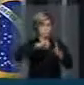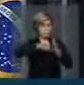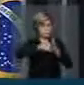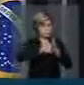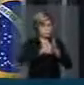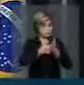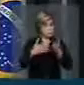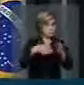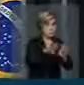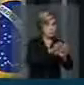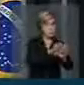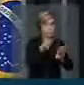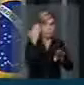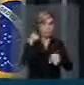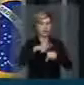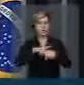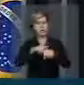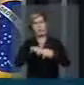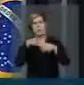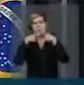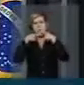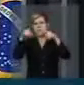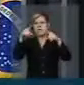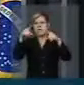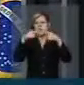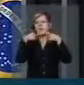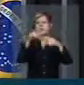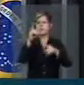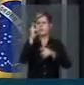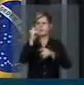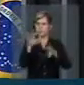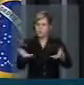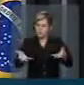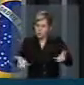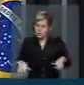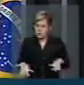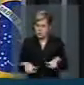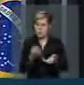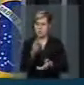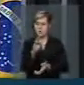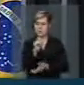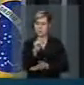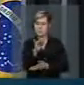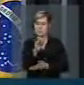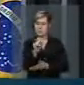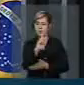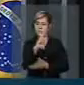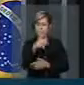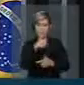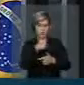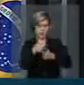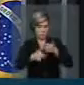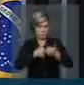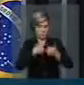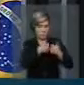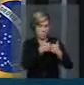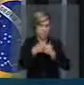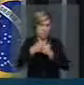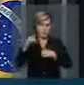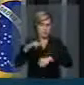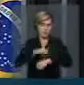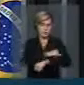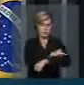Na época foi feita uma denúncia de um trator que está fazendo um trabalho lá no entorno do aeroporto para fazer a limpeza e a